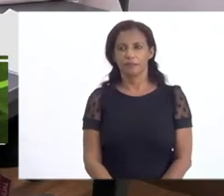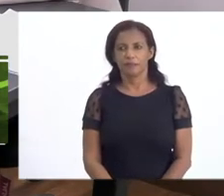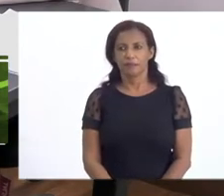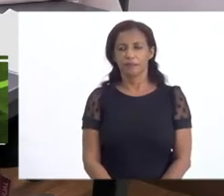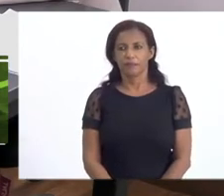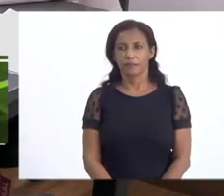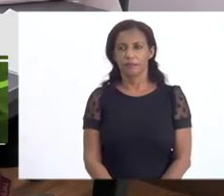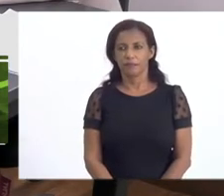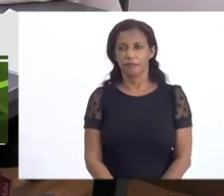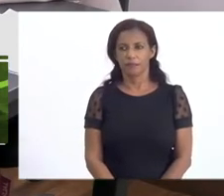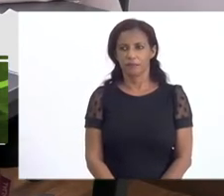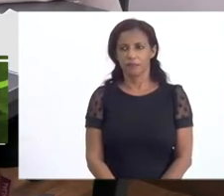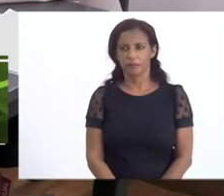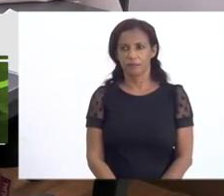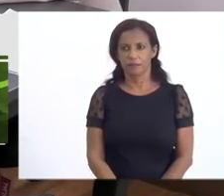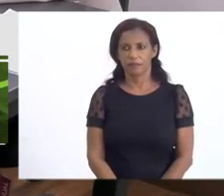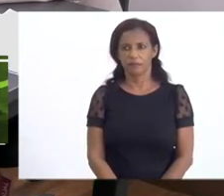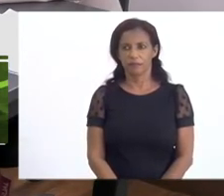Olha lá, ele está lá. Ó.